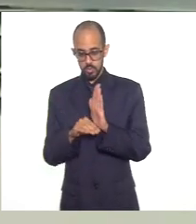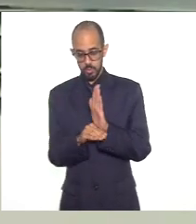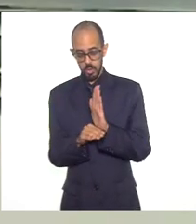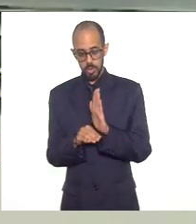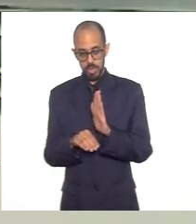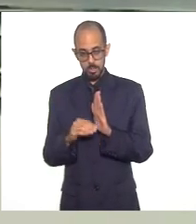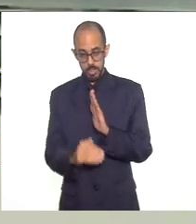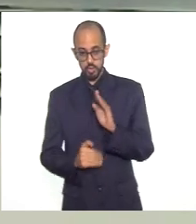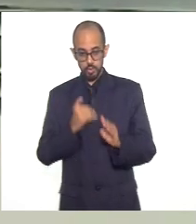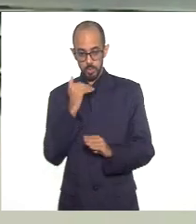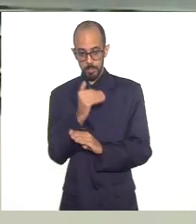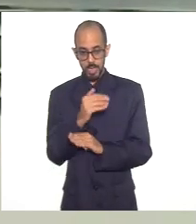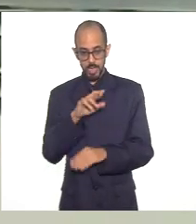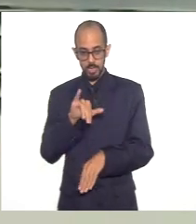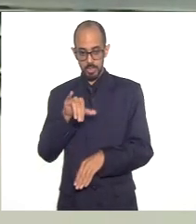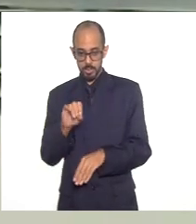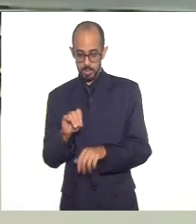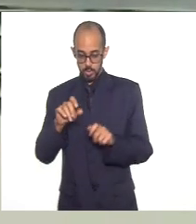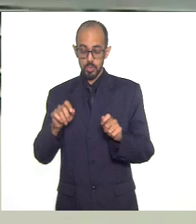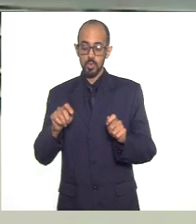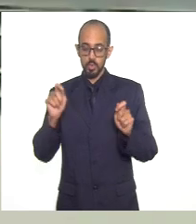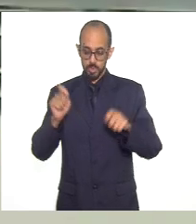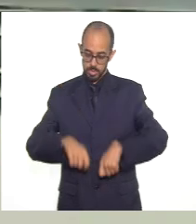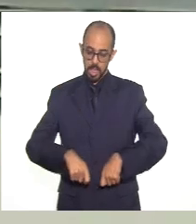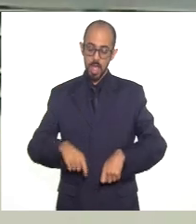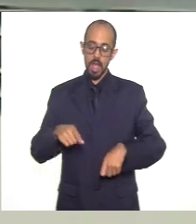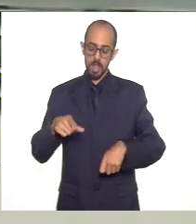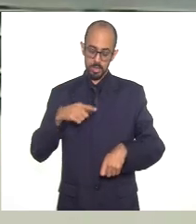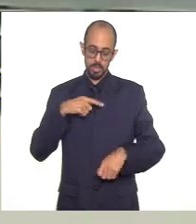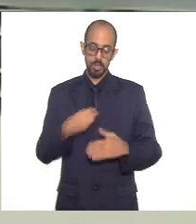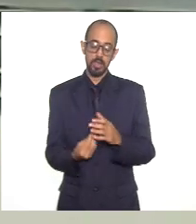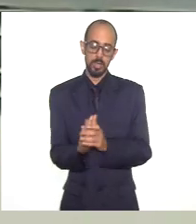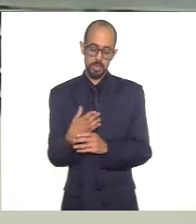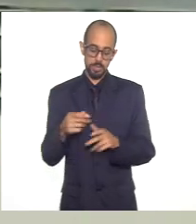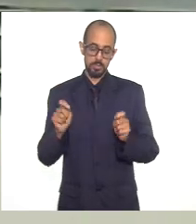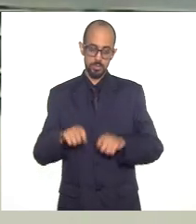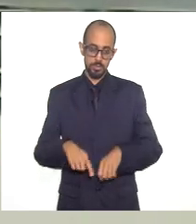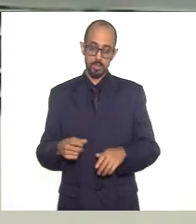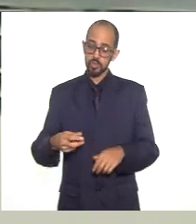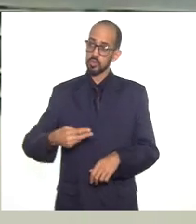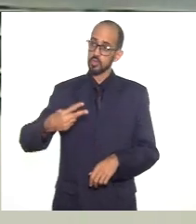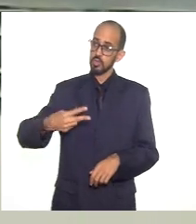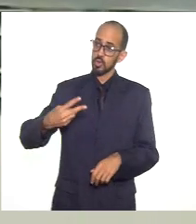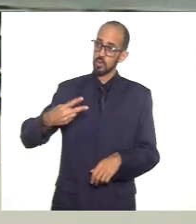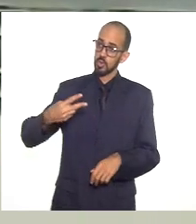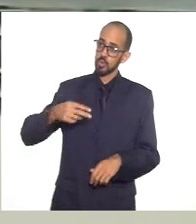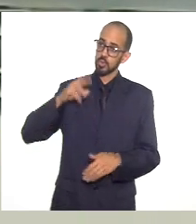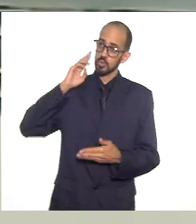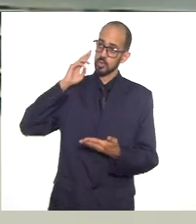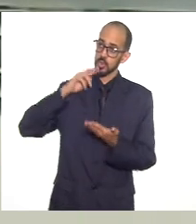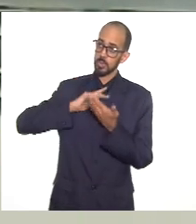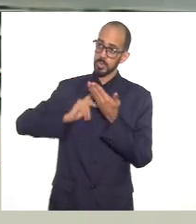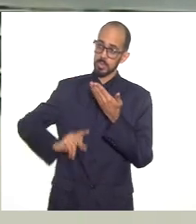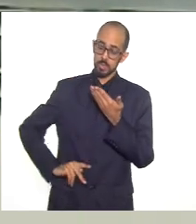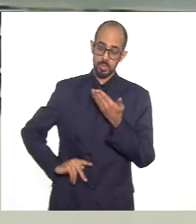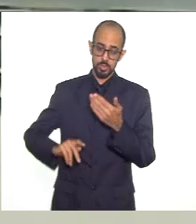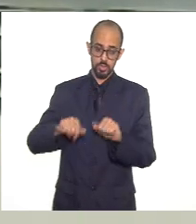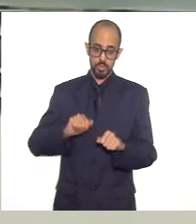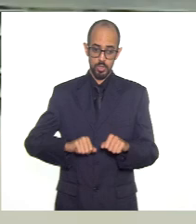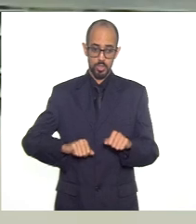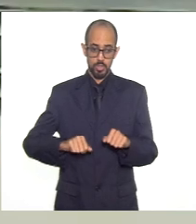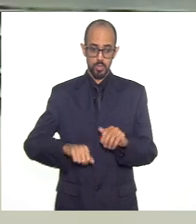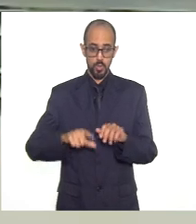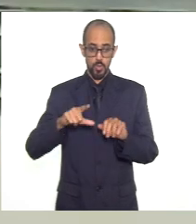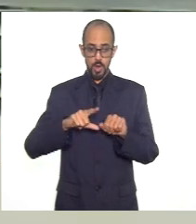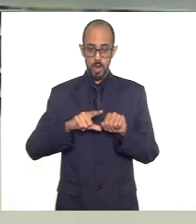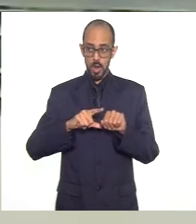exatamente visam essa possibilidade. E segundo, senhor presidente, que o artigo que o